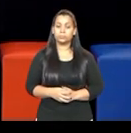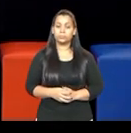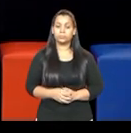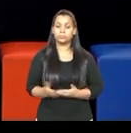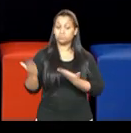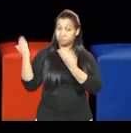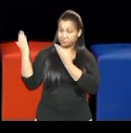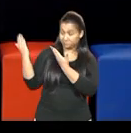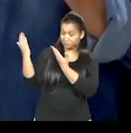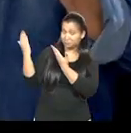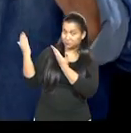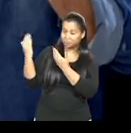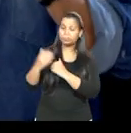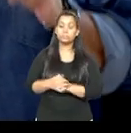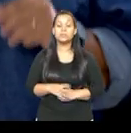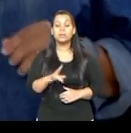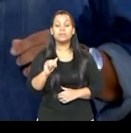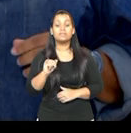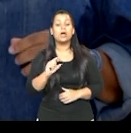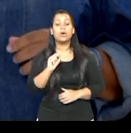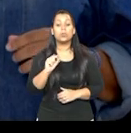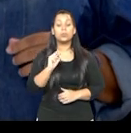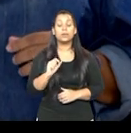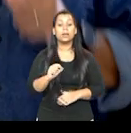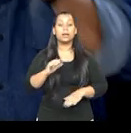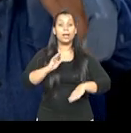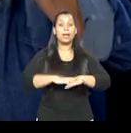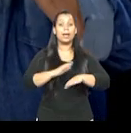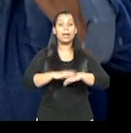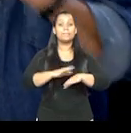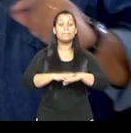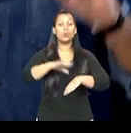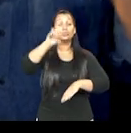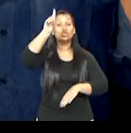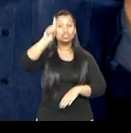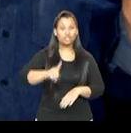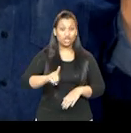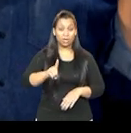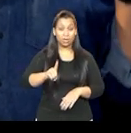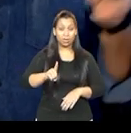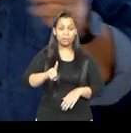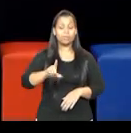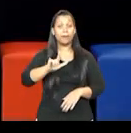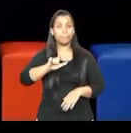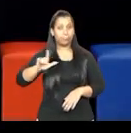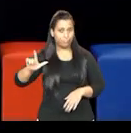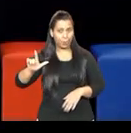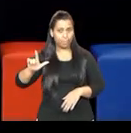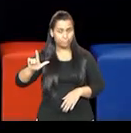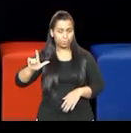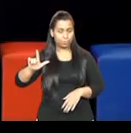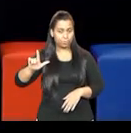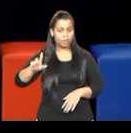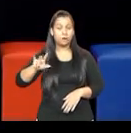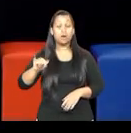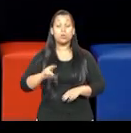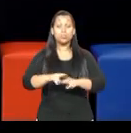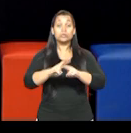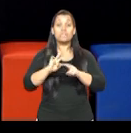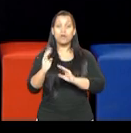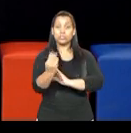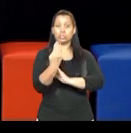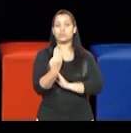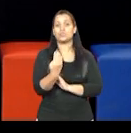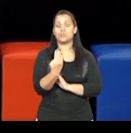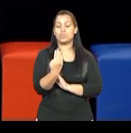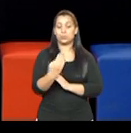Olha o ajudante. O ajudante vai ter que colocar a mão direita dele para o leste. E por isso, ele ficará de costas para a